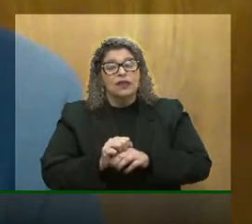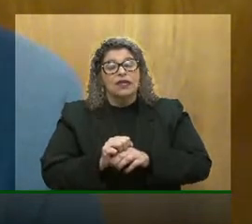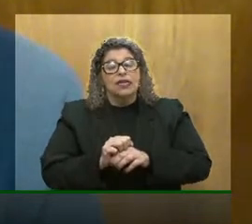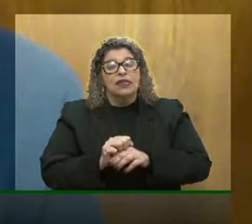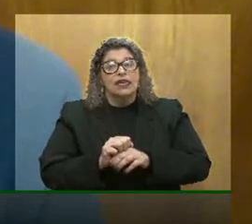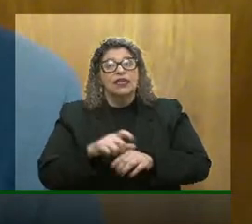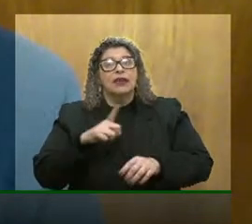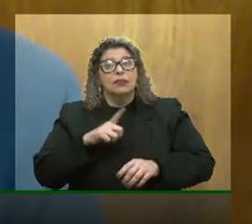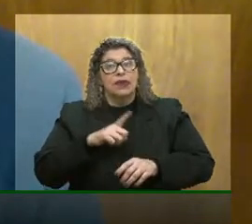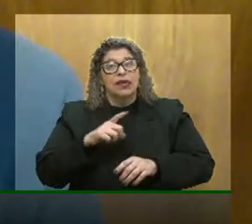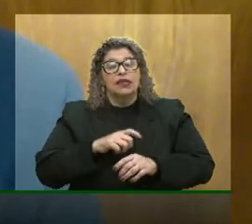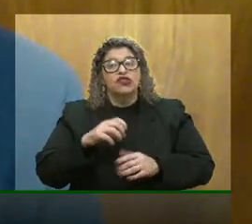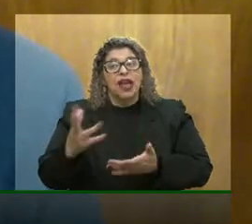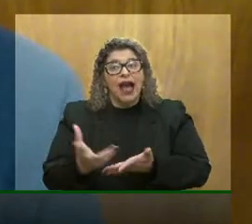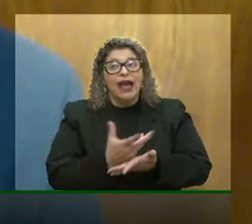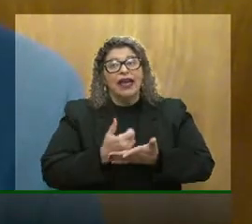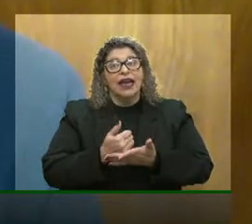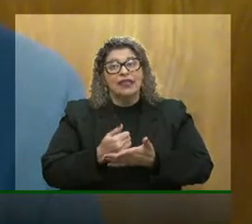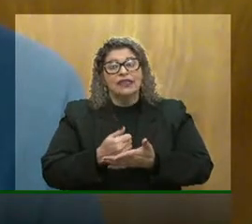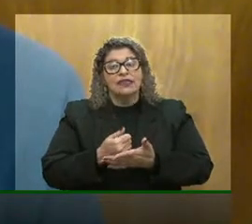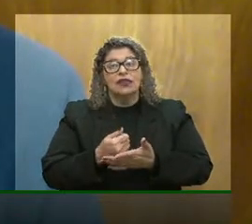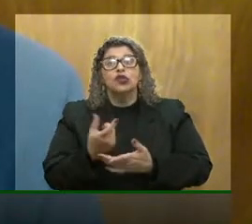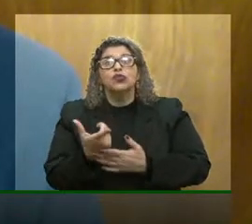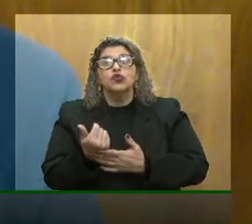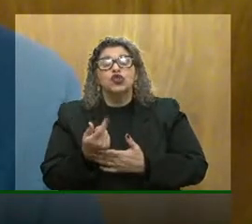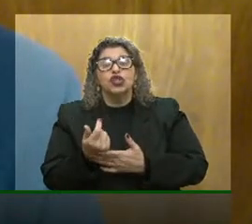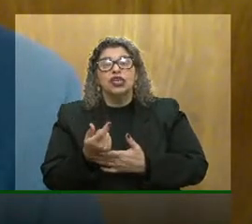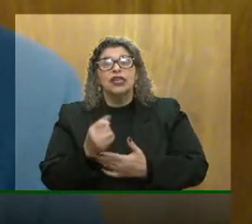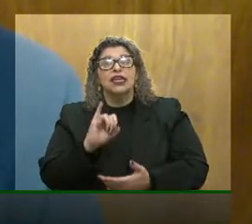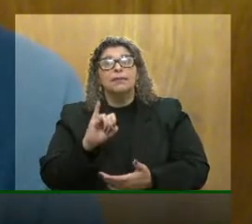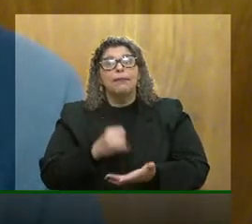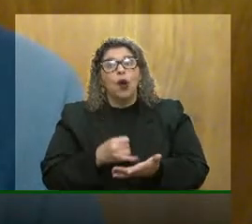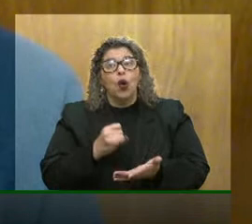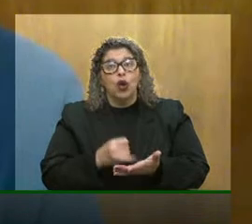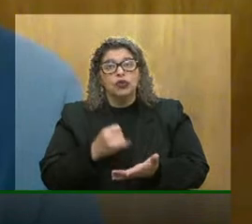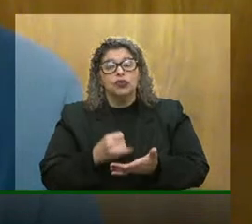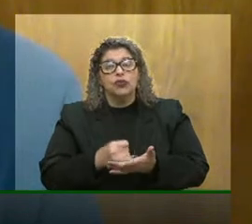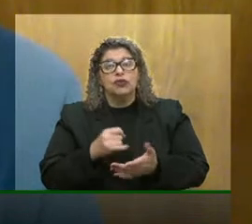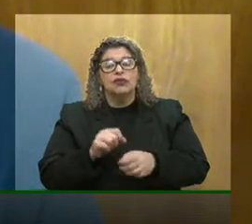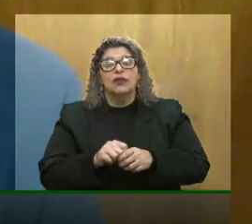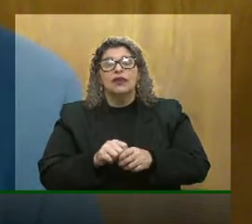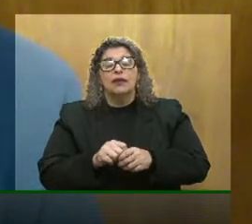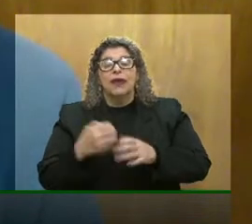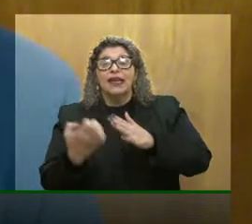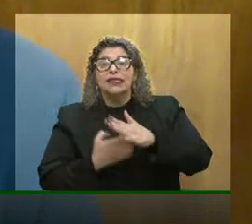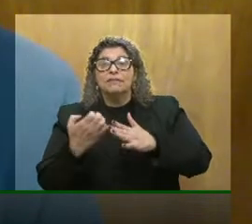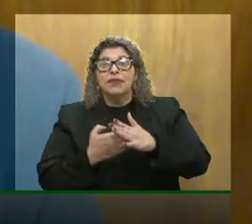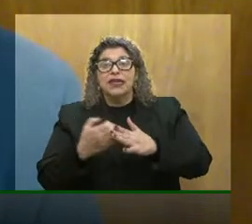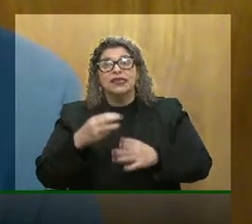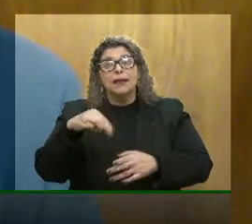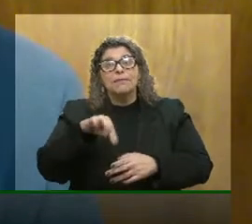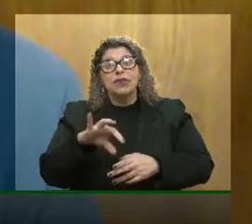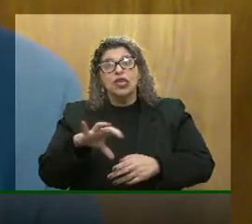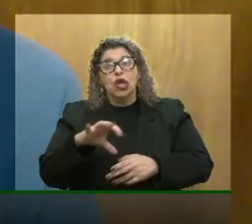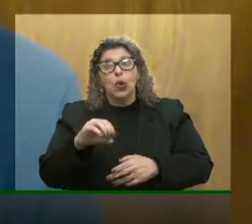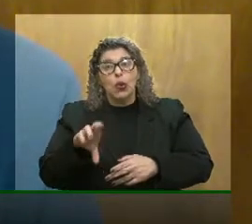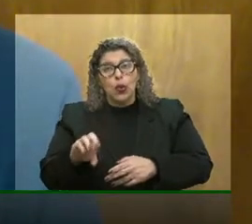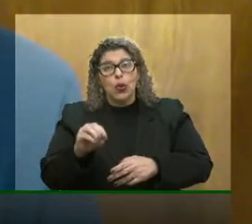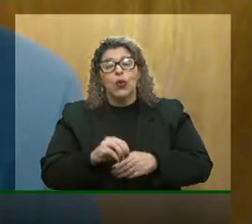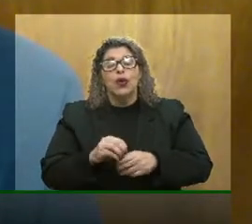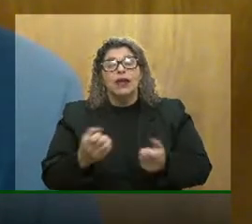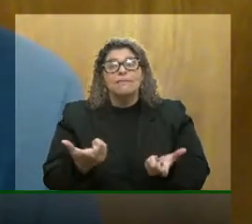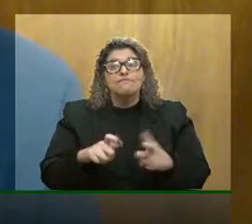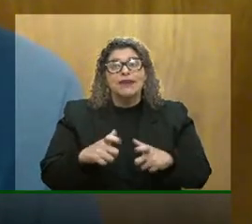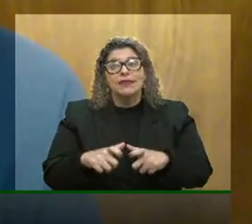especial unificado de arrecadação de tributos e contribuições devidos pelas microempresas e empresas de